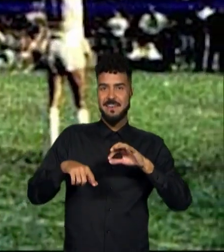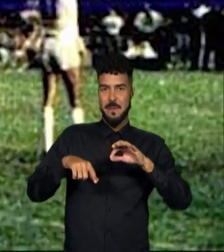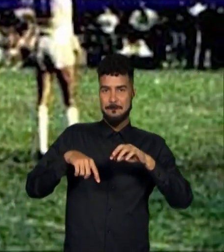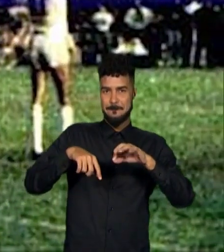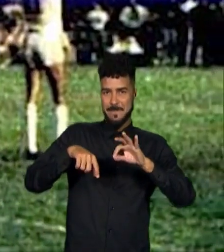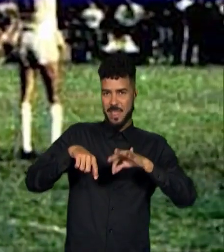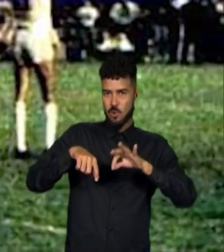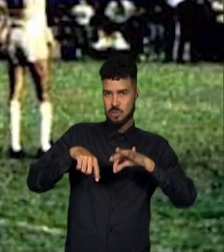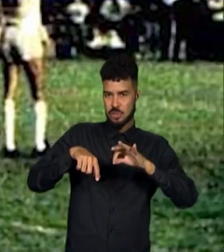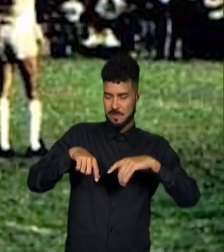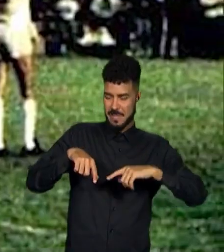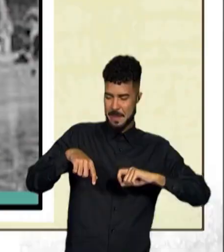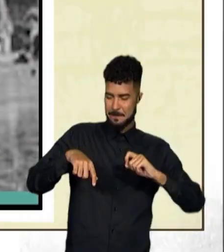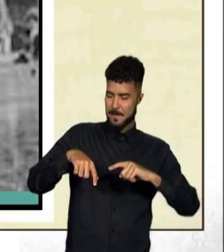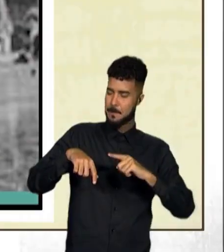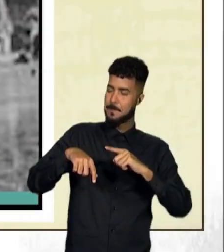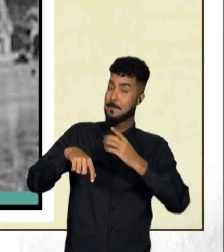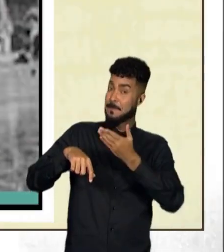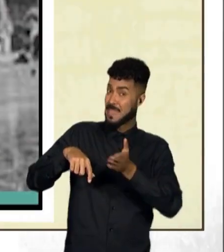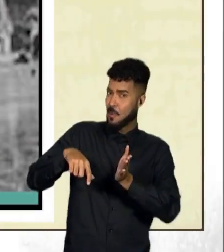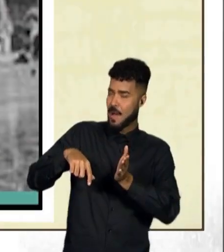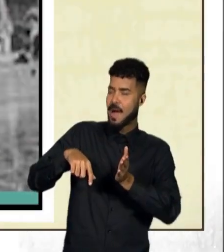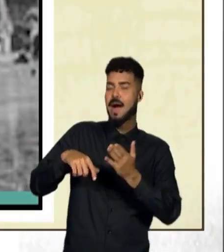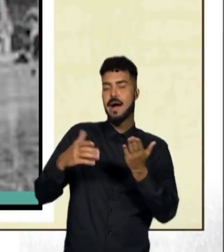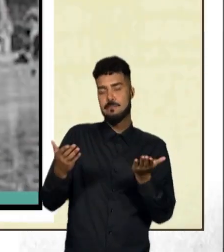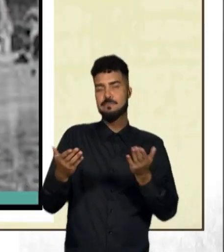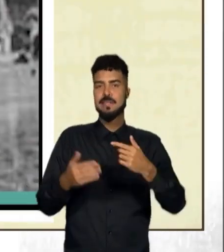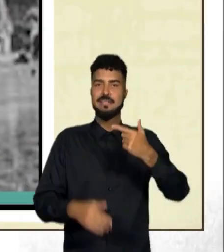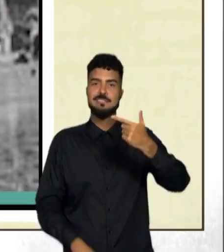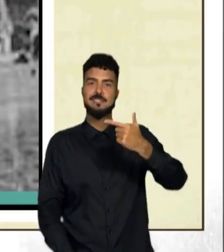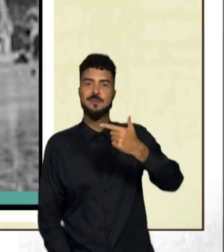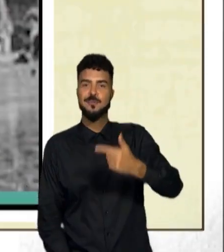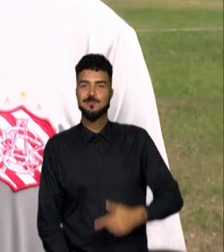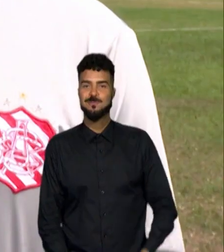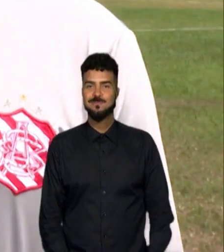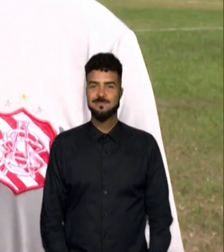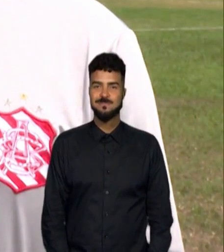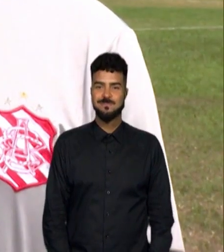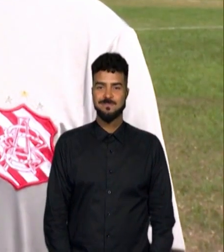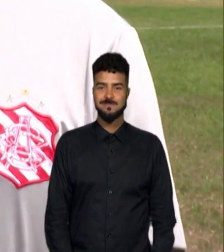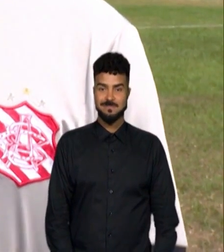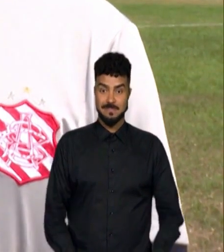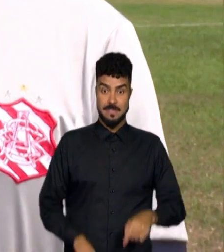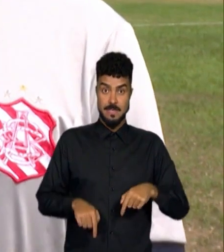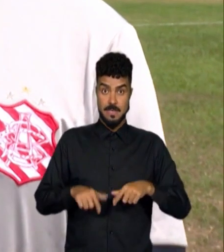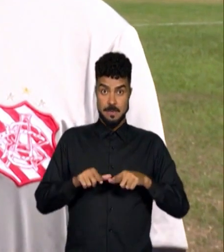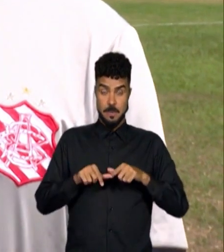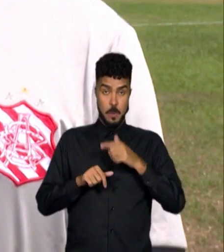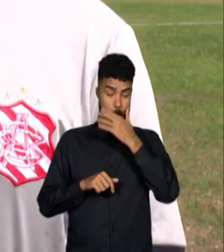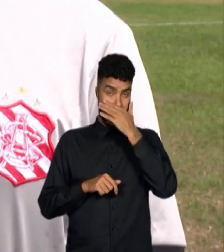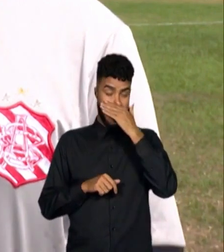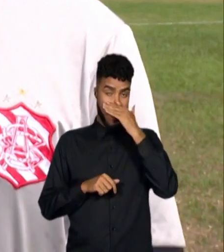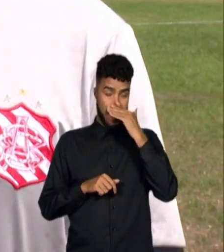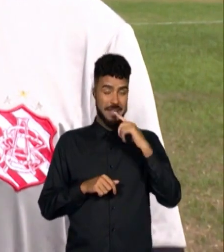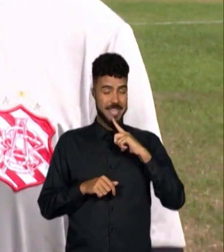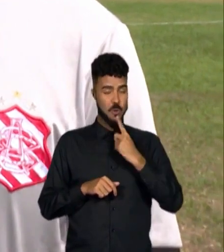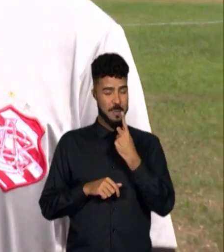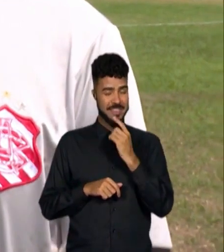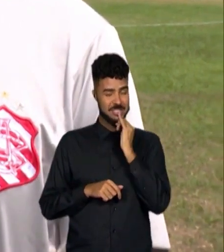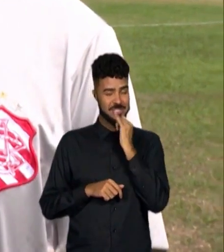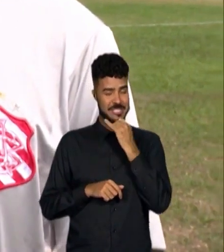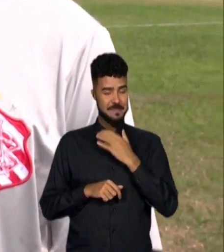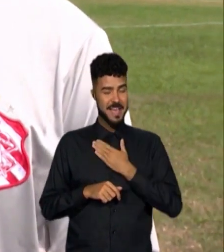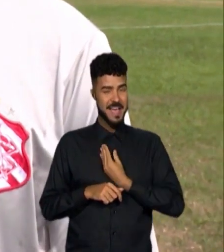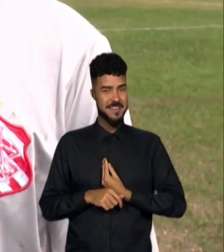de pênalti, acabou ficando com o segundo lugar. Aqui em Bangu tem uma tristeza também na minha vida, né?